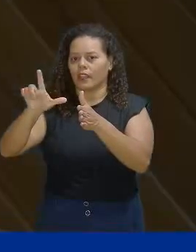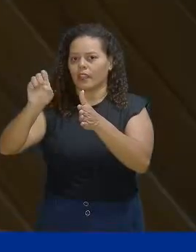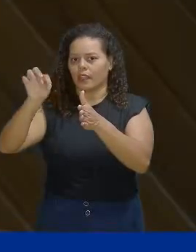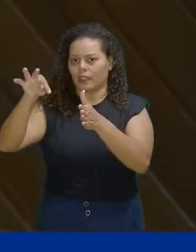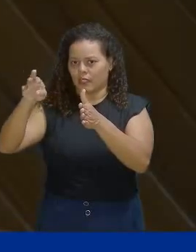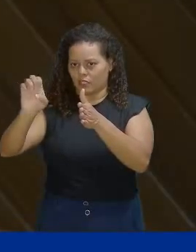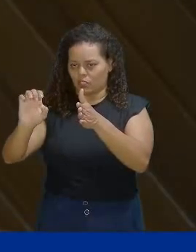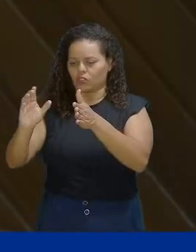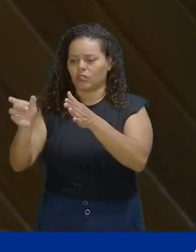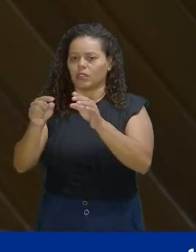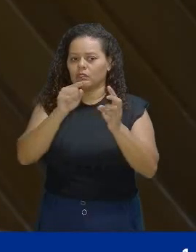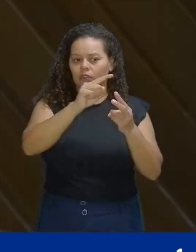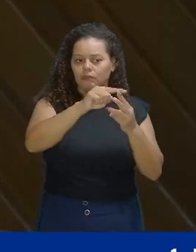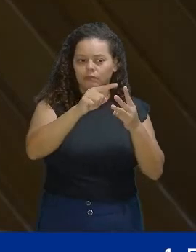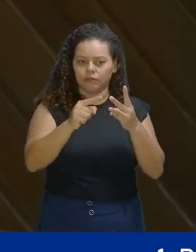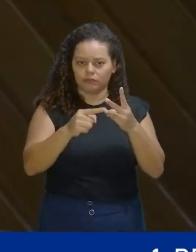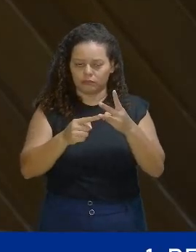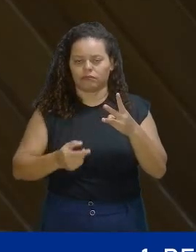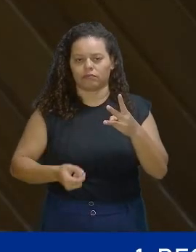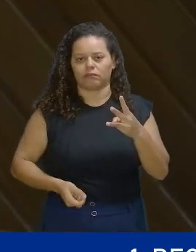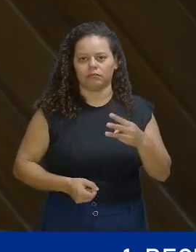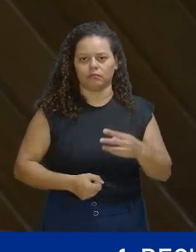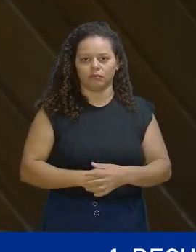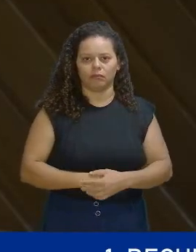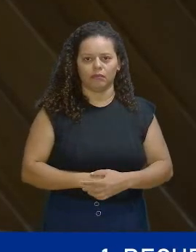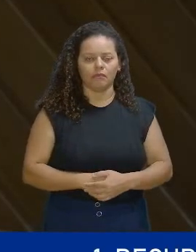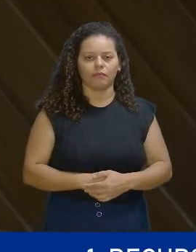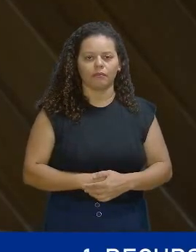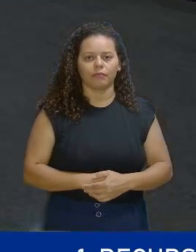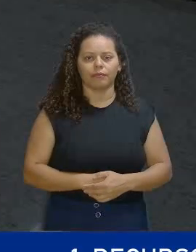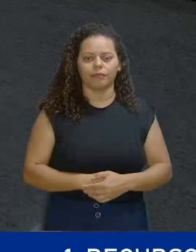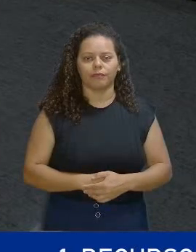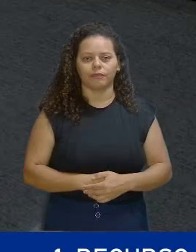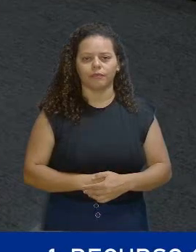Foi invertido, né? Foi. Hã?